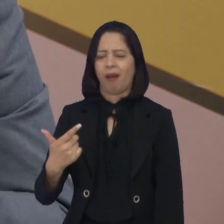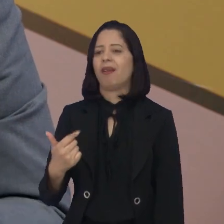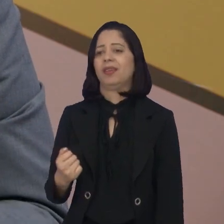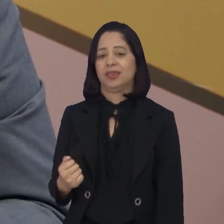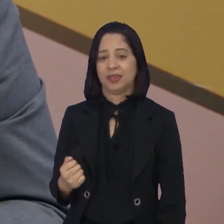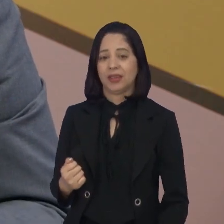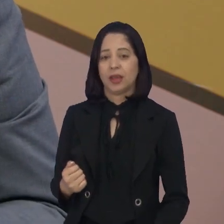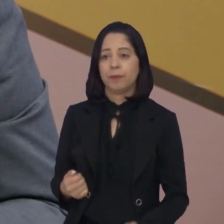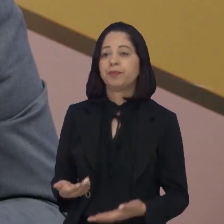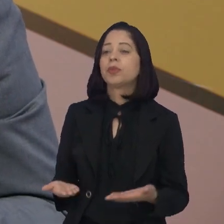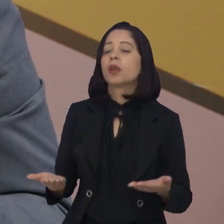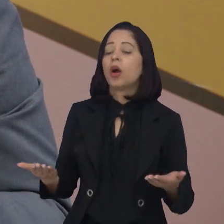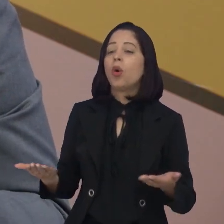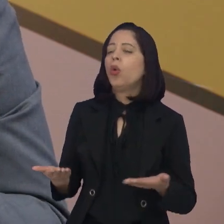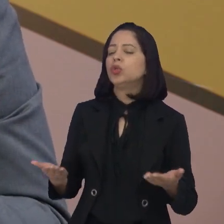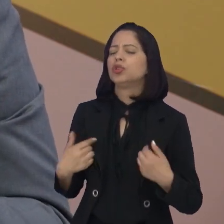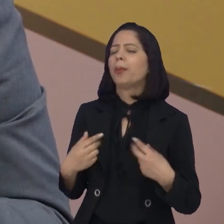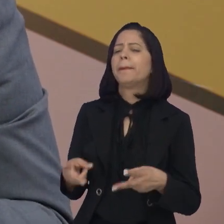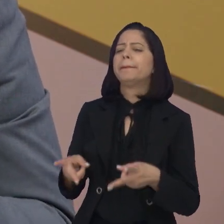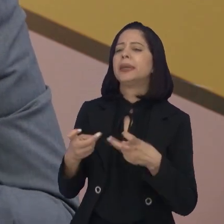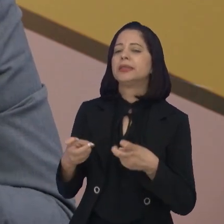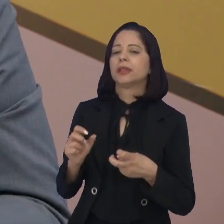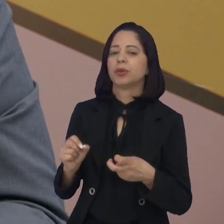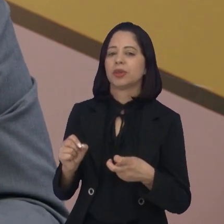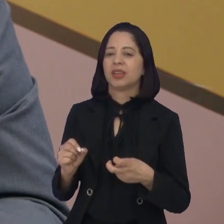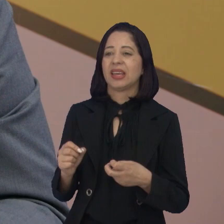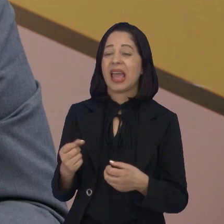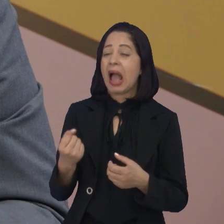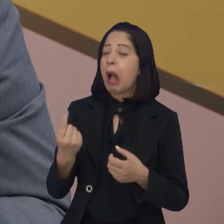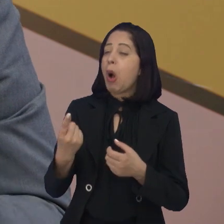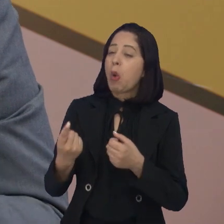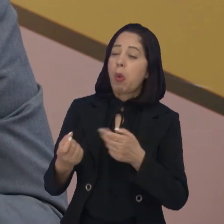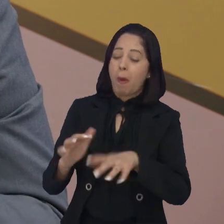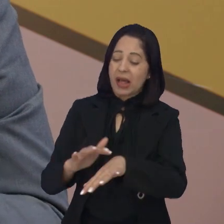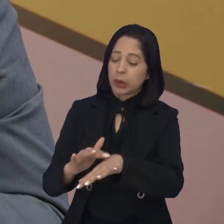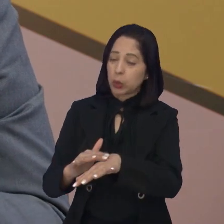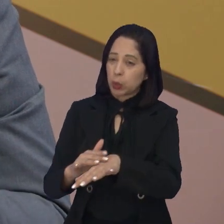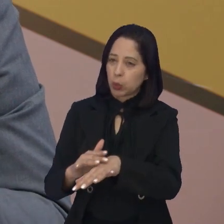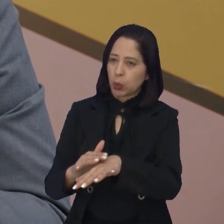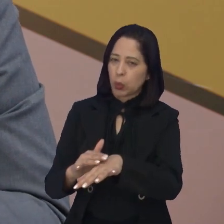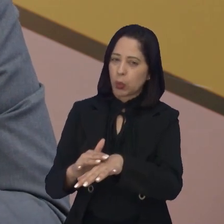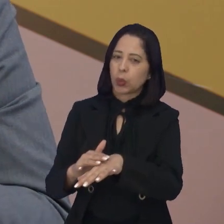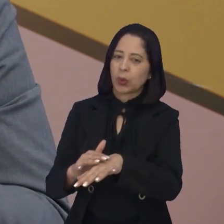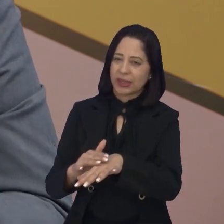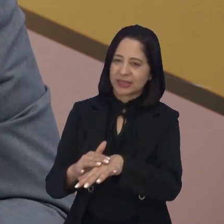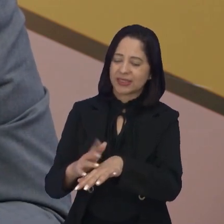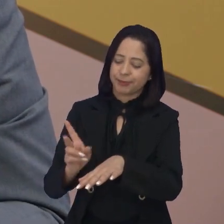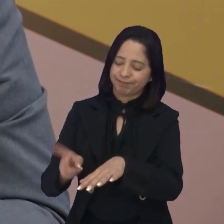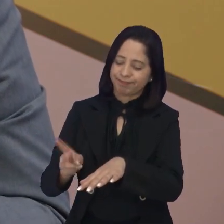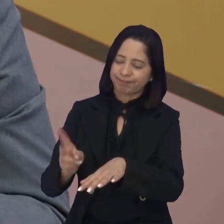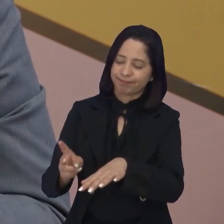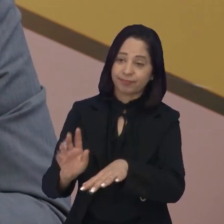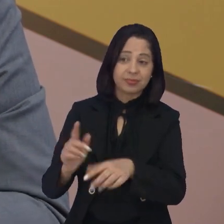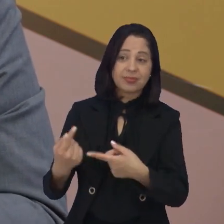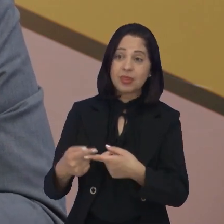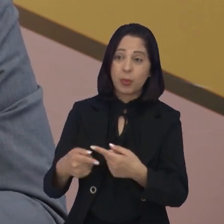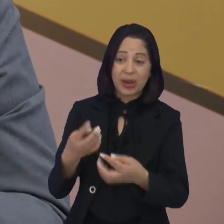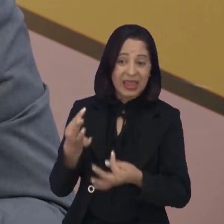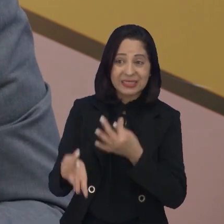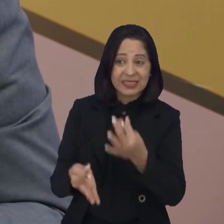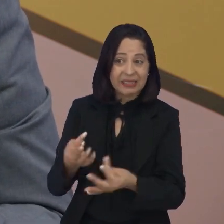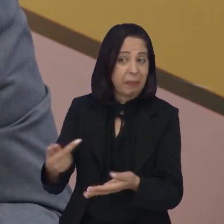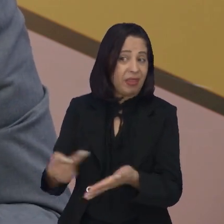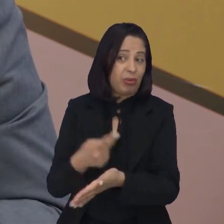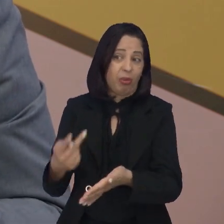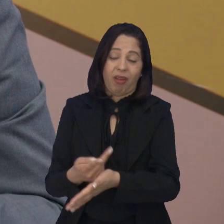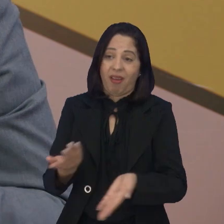muito no dia a dia do consultório até são algumas doenças crônicas não terem um tratamento adequado ou a